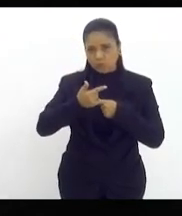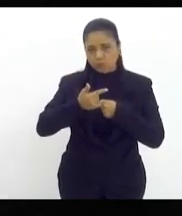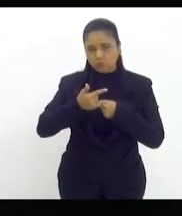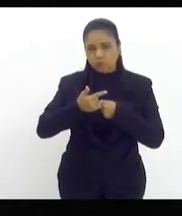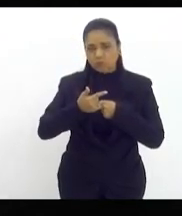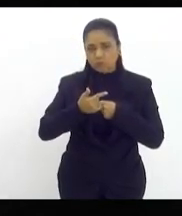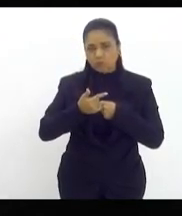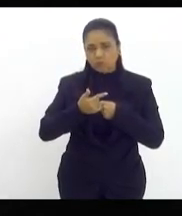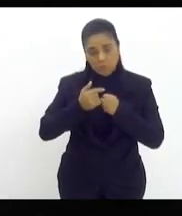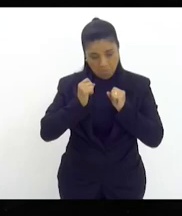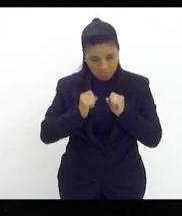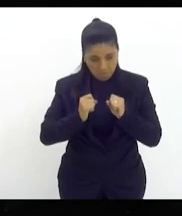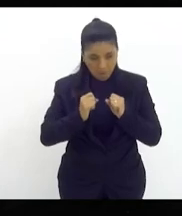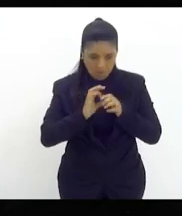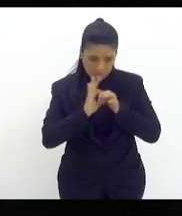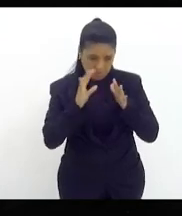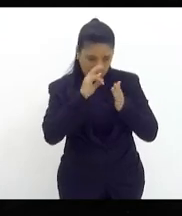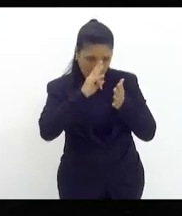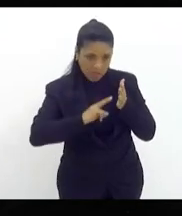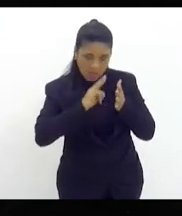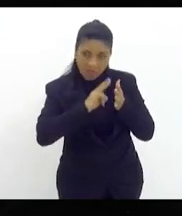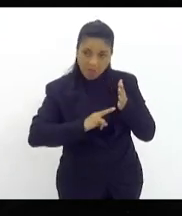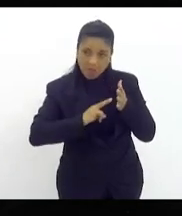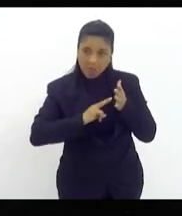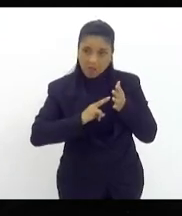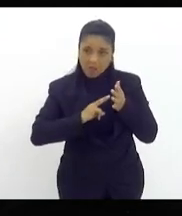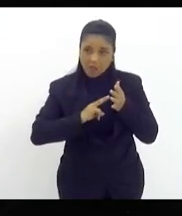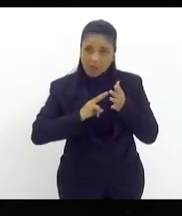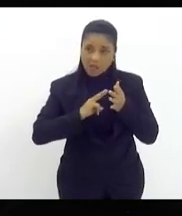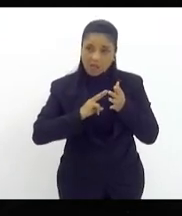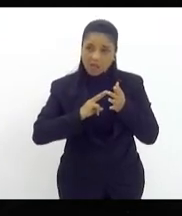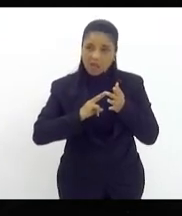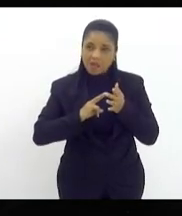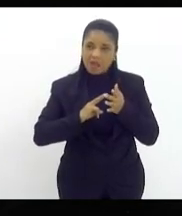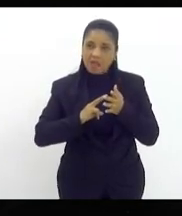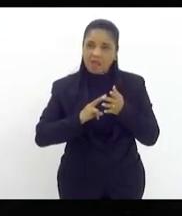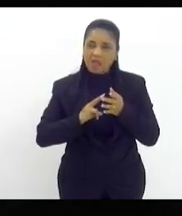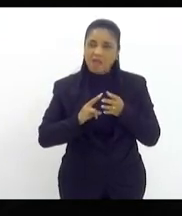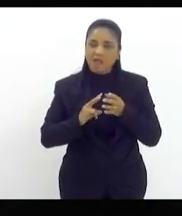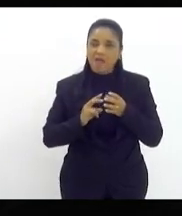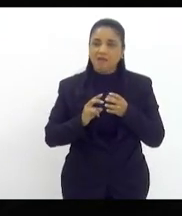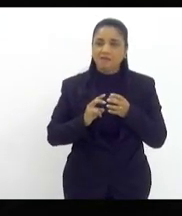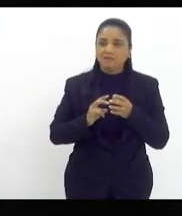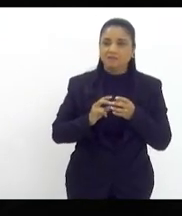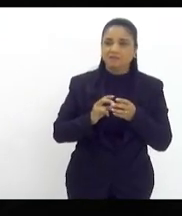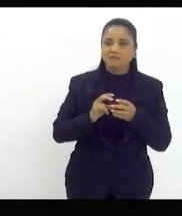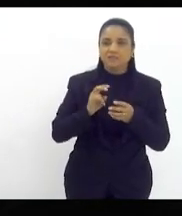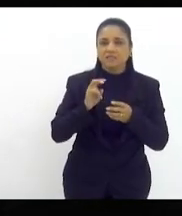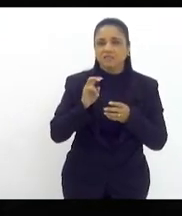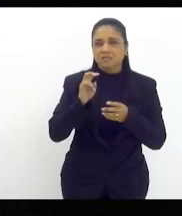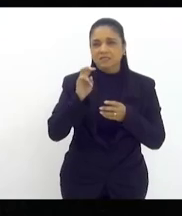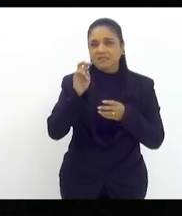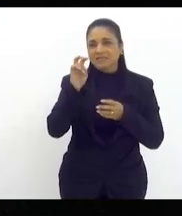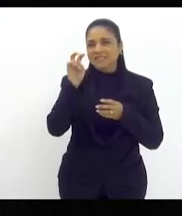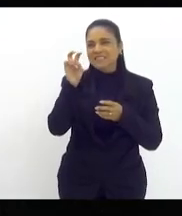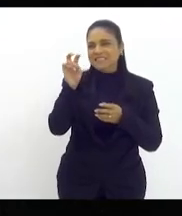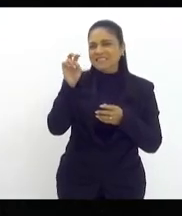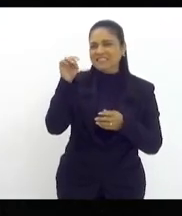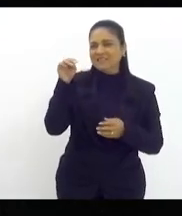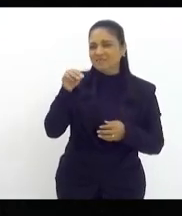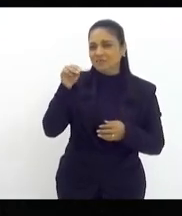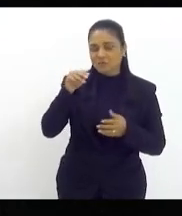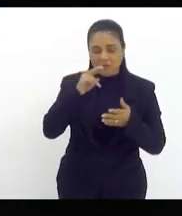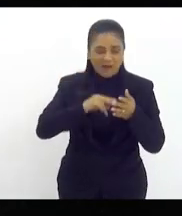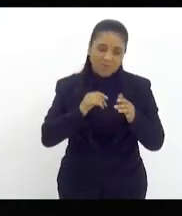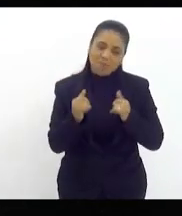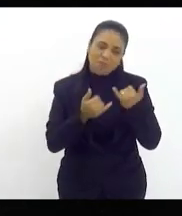eu posso ler eu tenho tempo posso ler não é porque eu só pedi cinco minutos para ler só cinco não